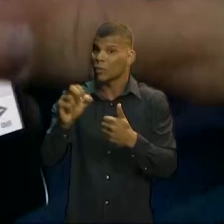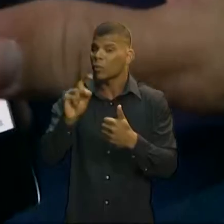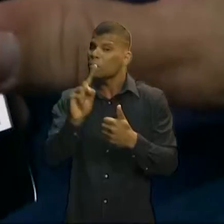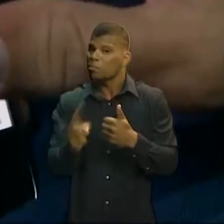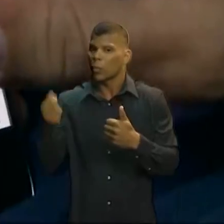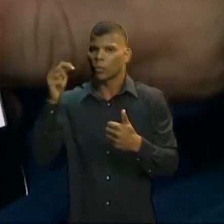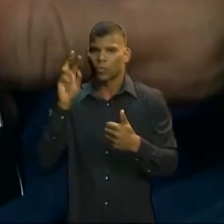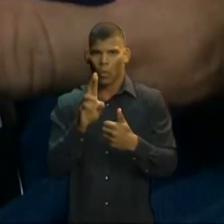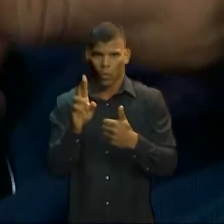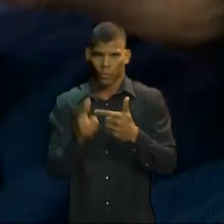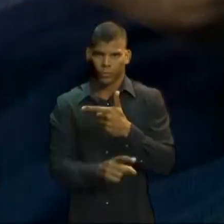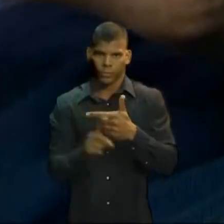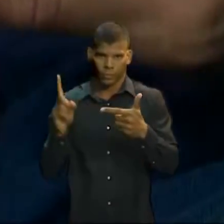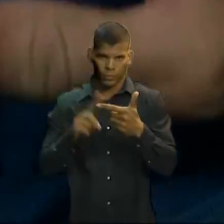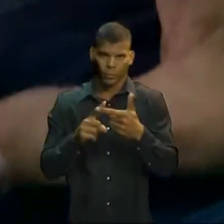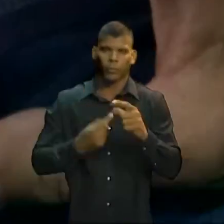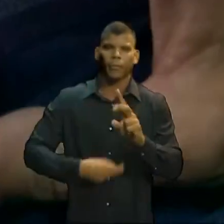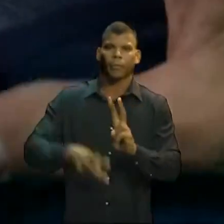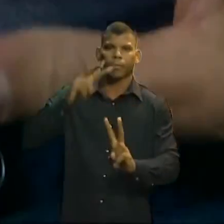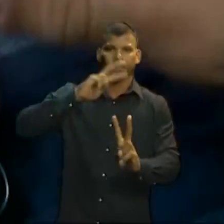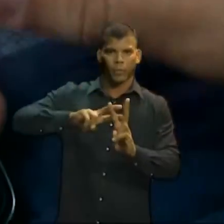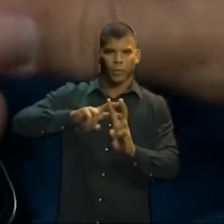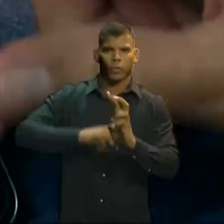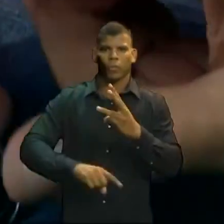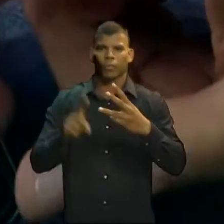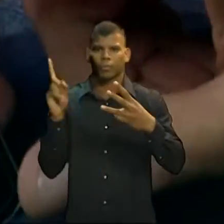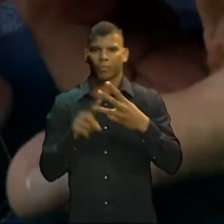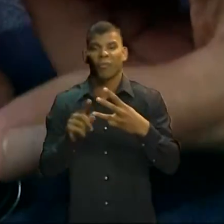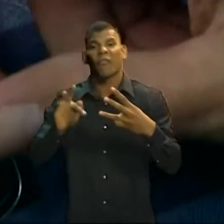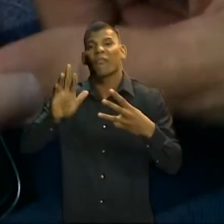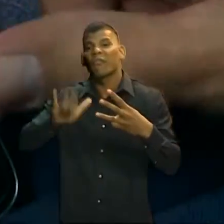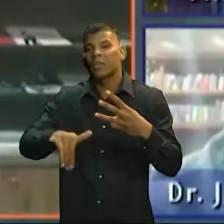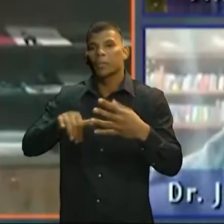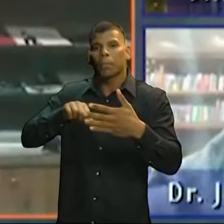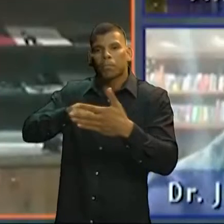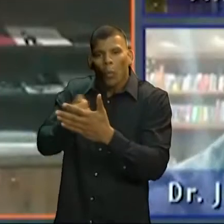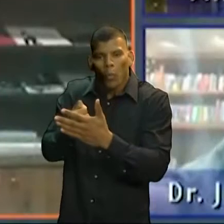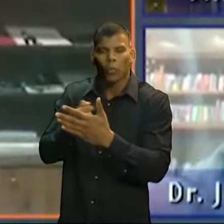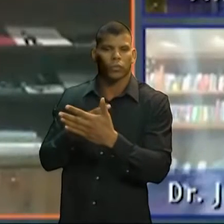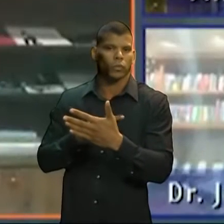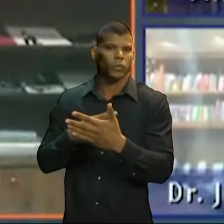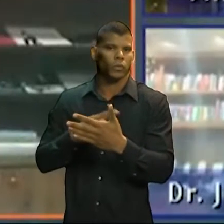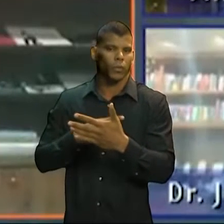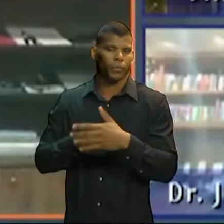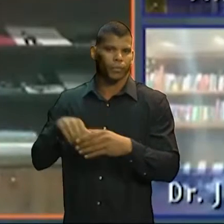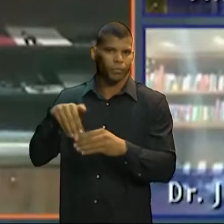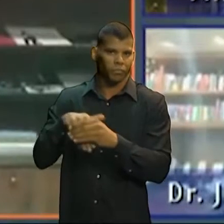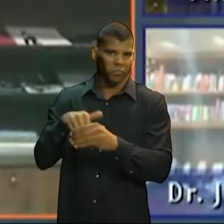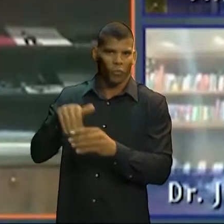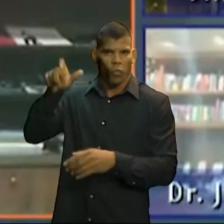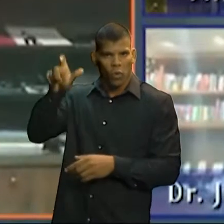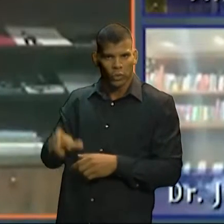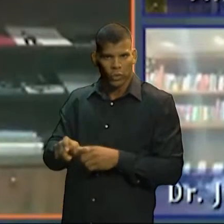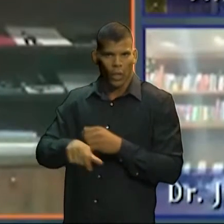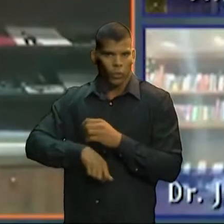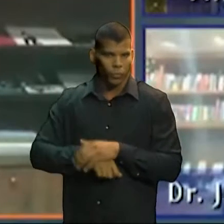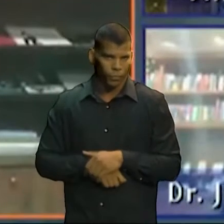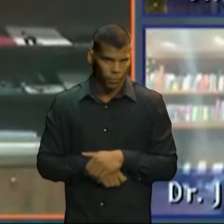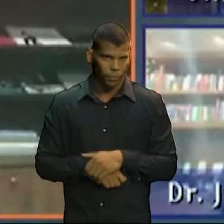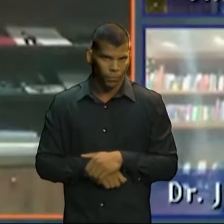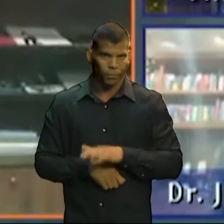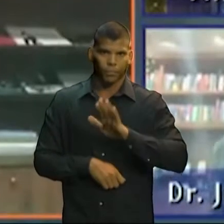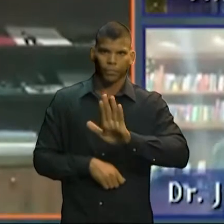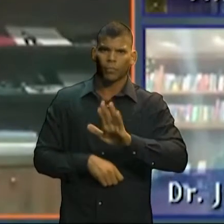R$5.000 a R$30.000, prisão e pode acarretar a cassação da candidatura. Recentemente, o TSE chegou a cassar o mandato